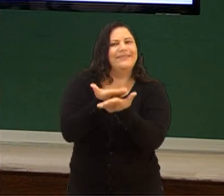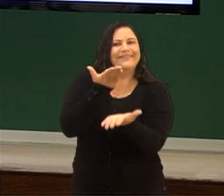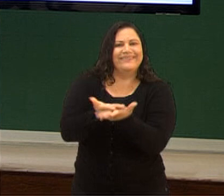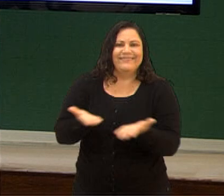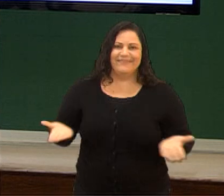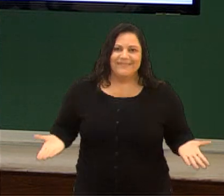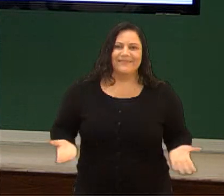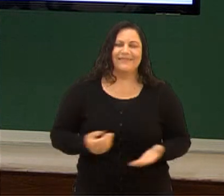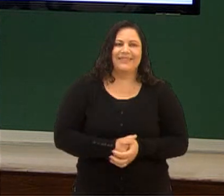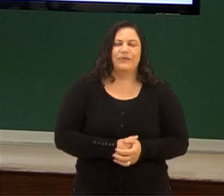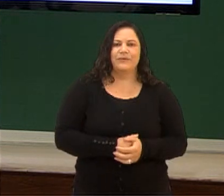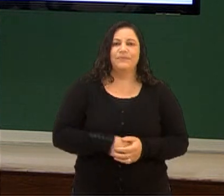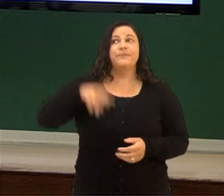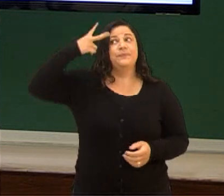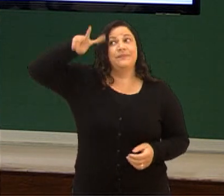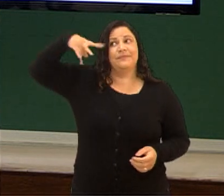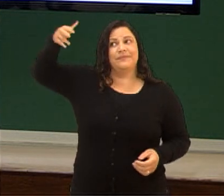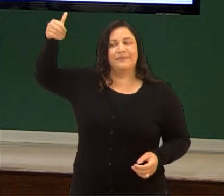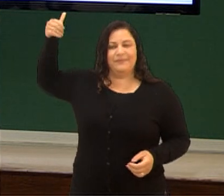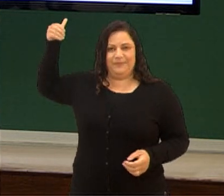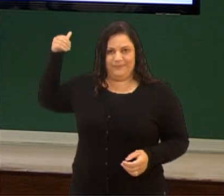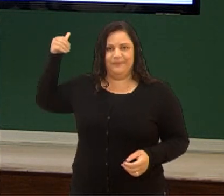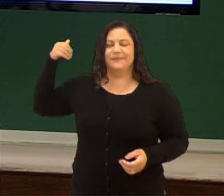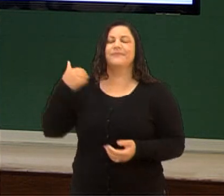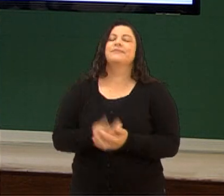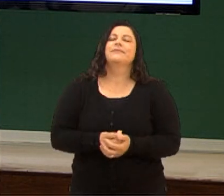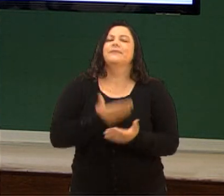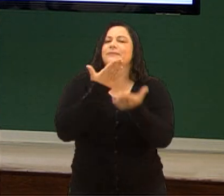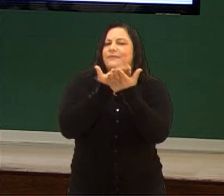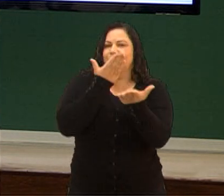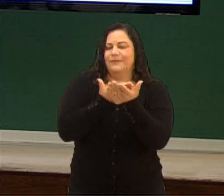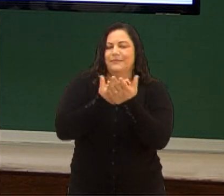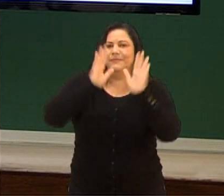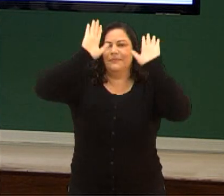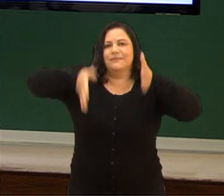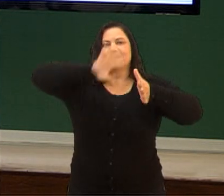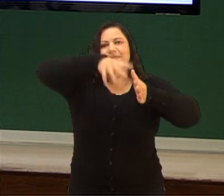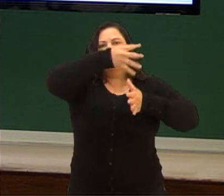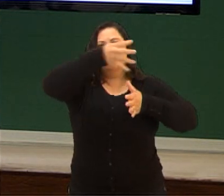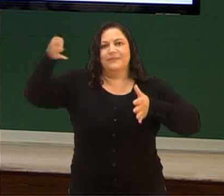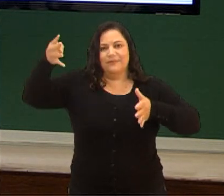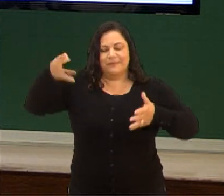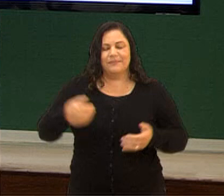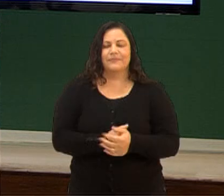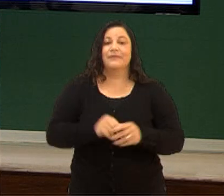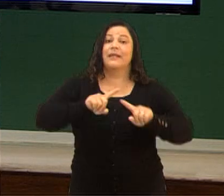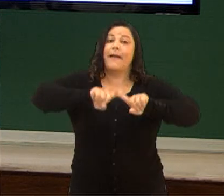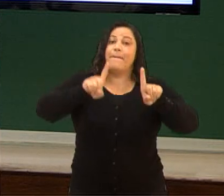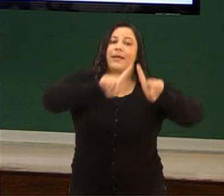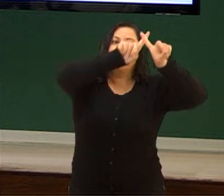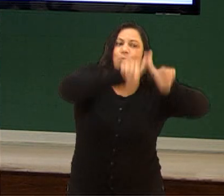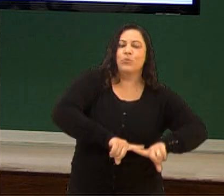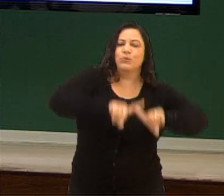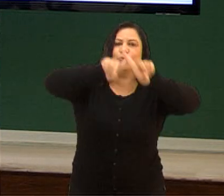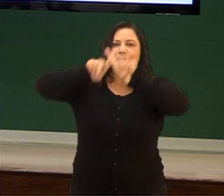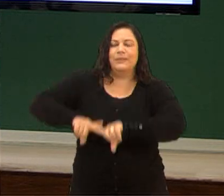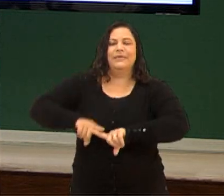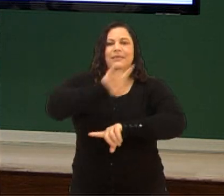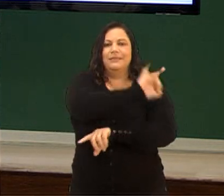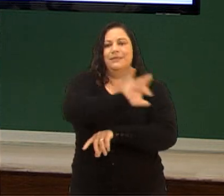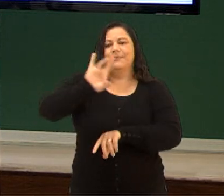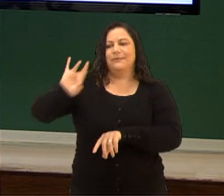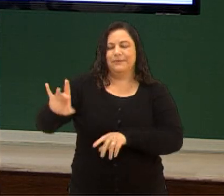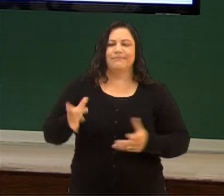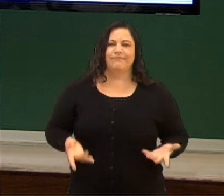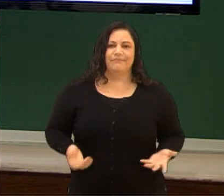aula, retomando, então, uma aula de retomada de matrizes, só que multiplicação de matriz por matriz.